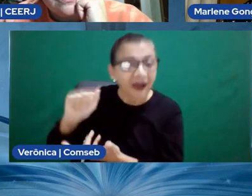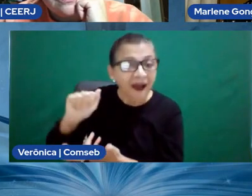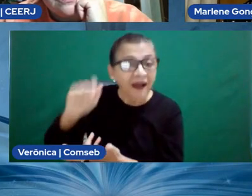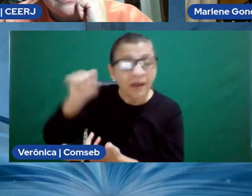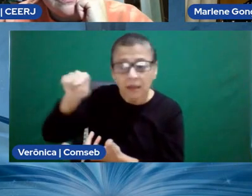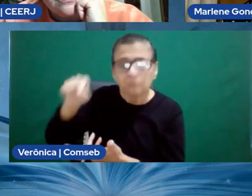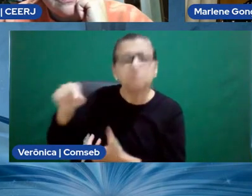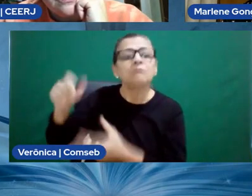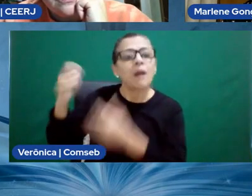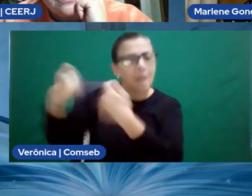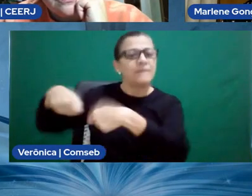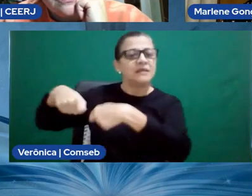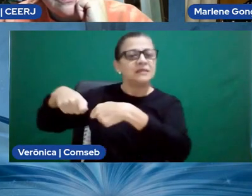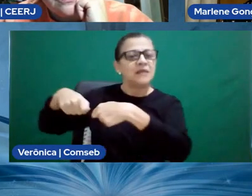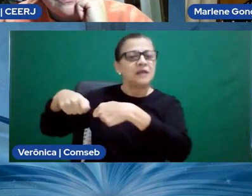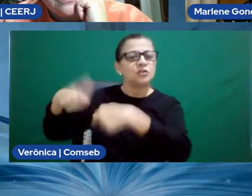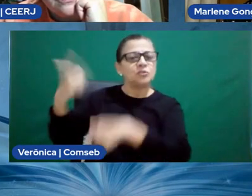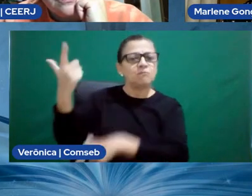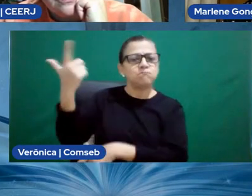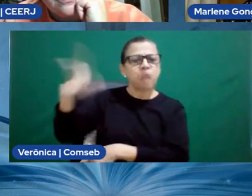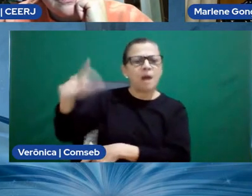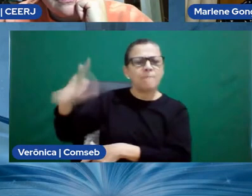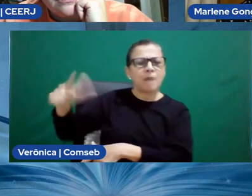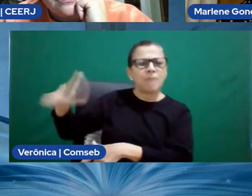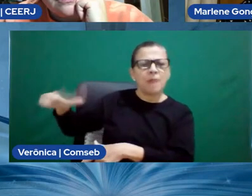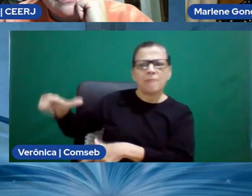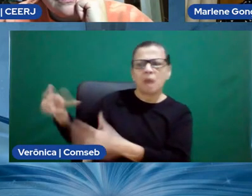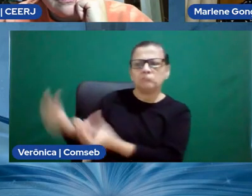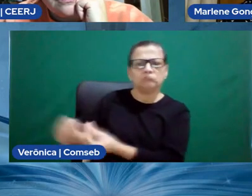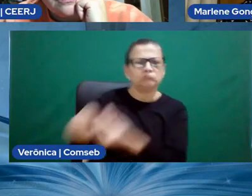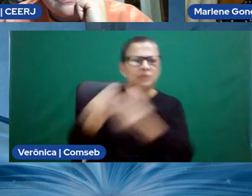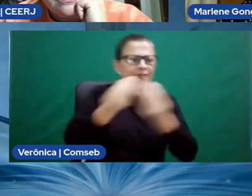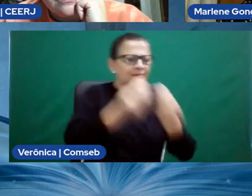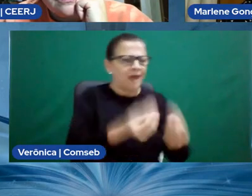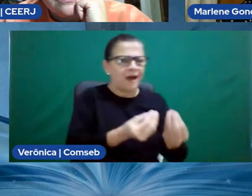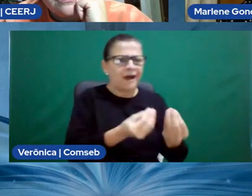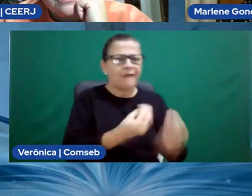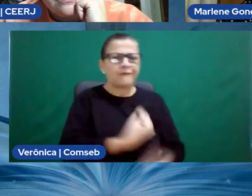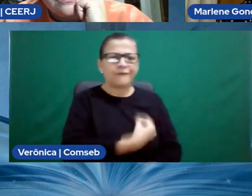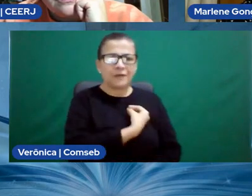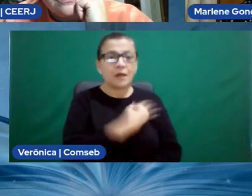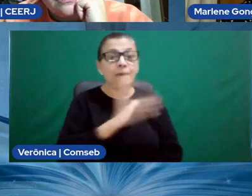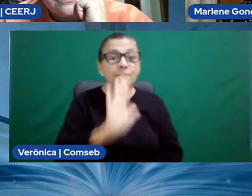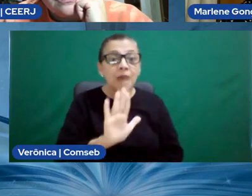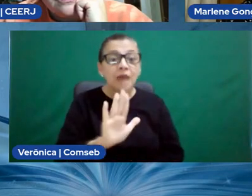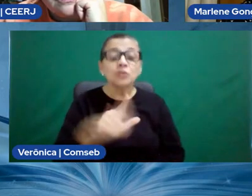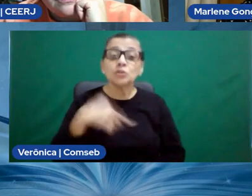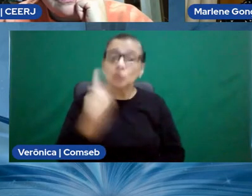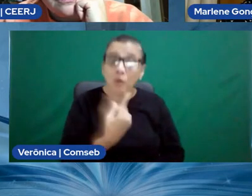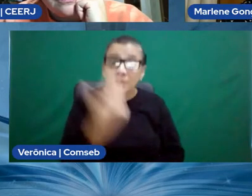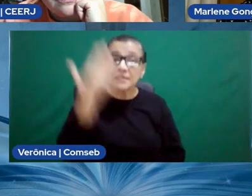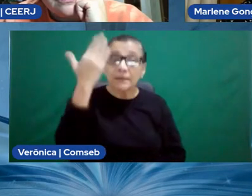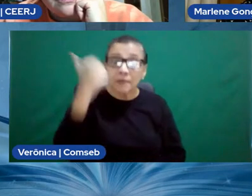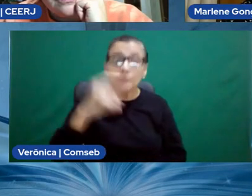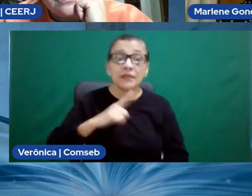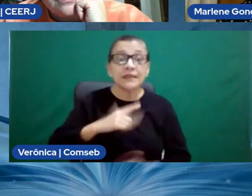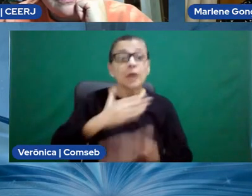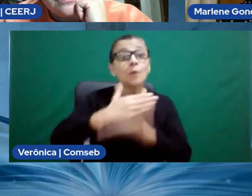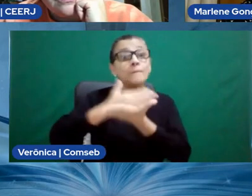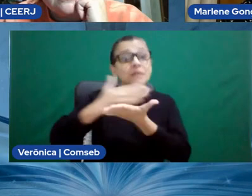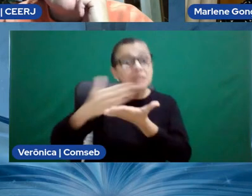produzir e dar a vida. Mas nós sabemos que existe um princípio inteligente,